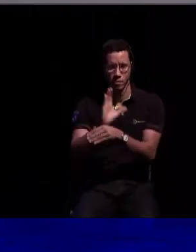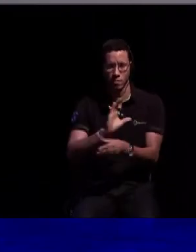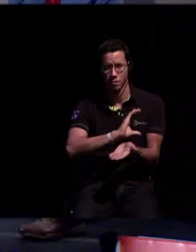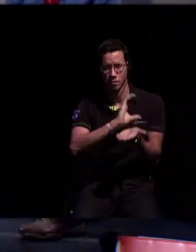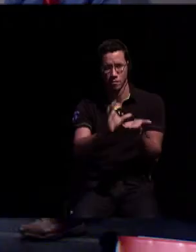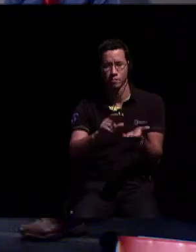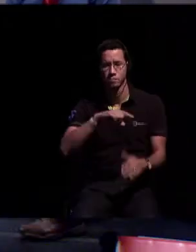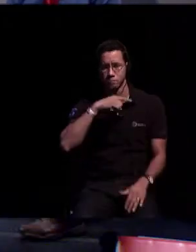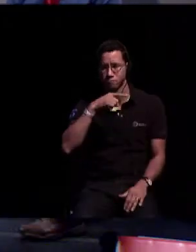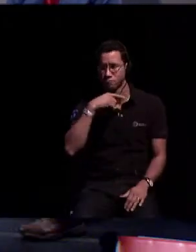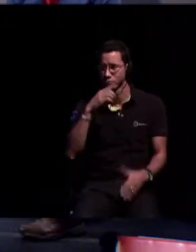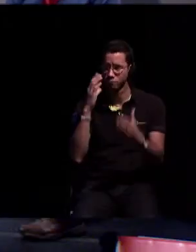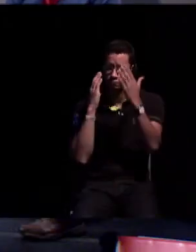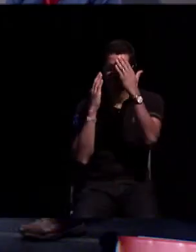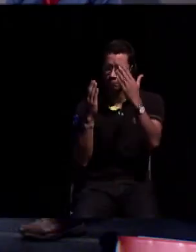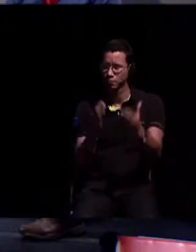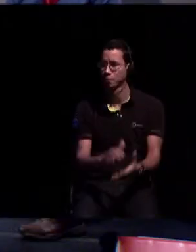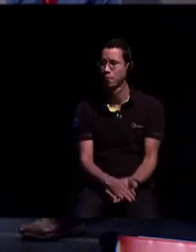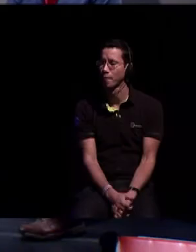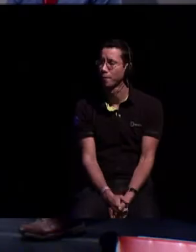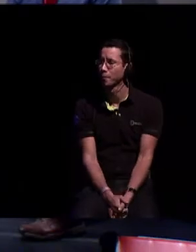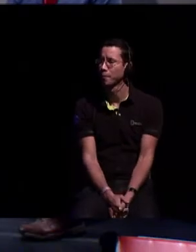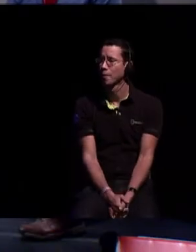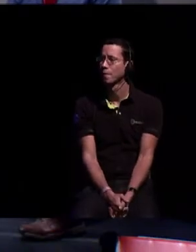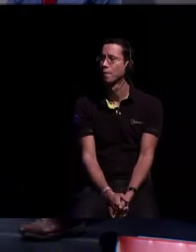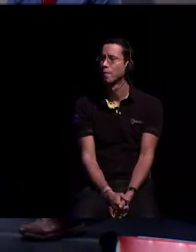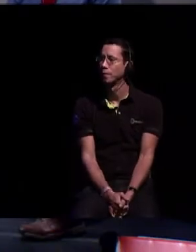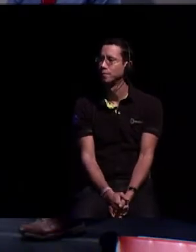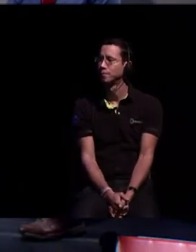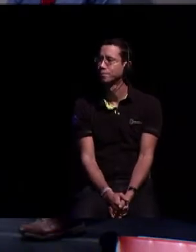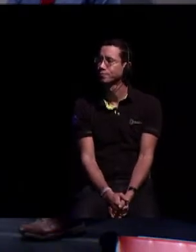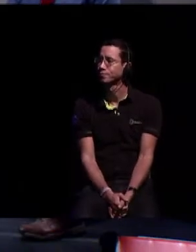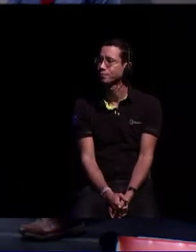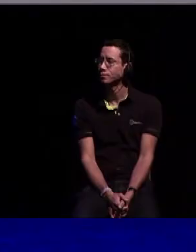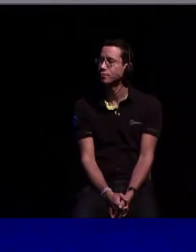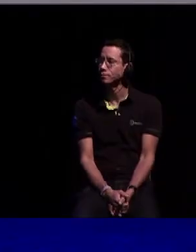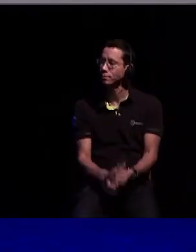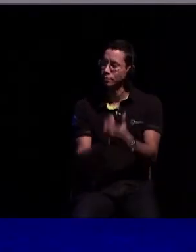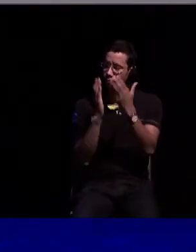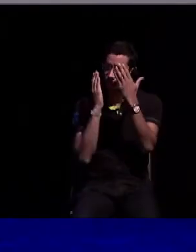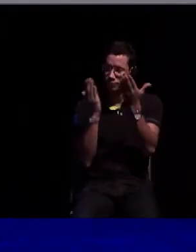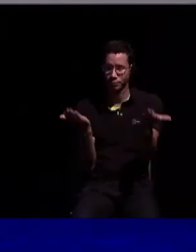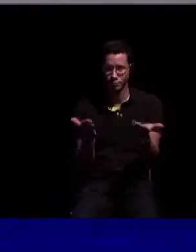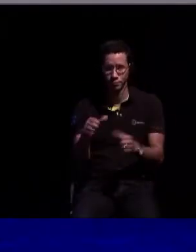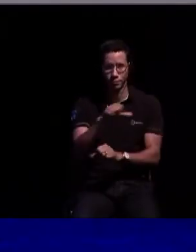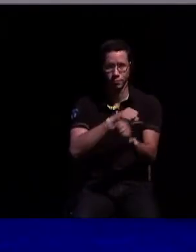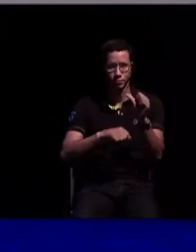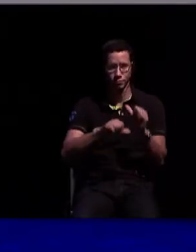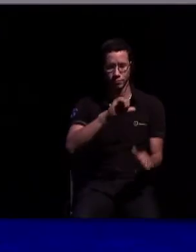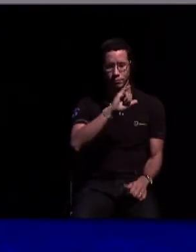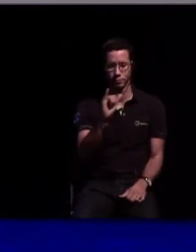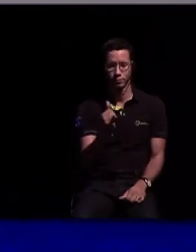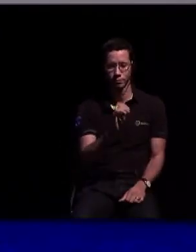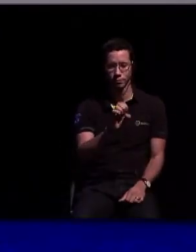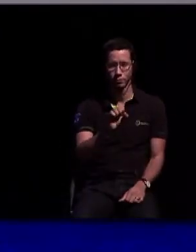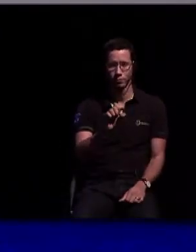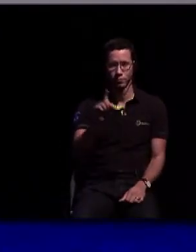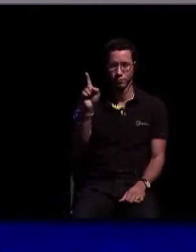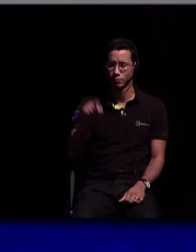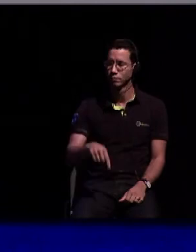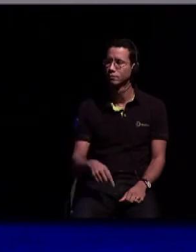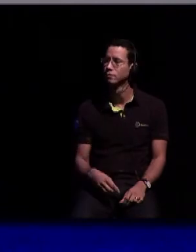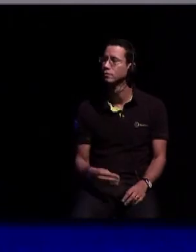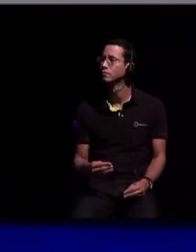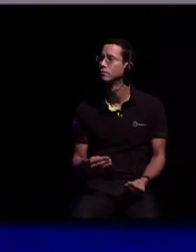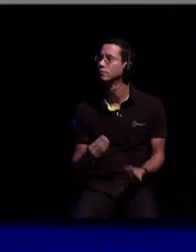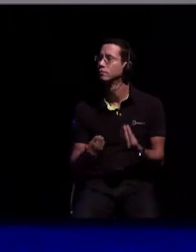you. Gracias, Freya. Y Jesse, ¿cómo tender puentes en un país con un